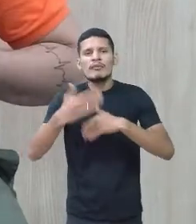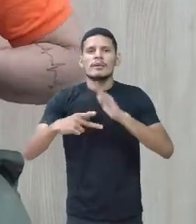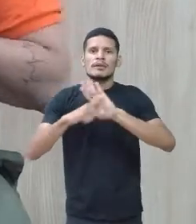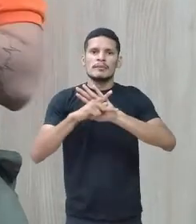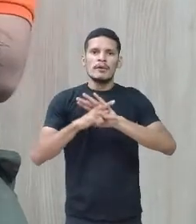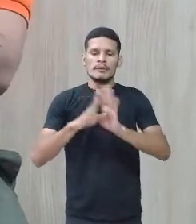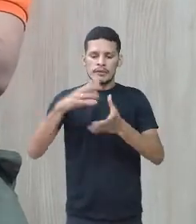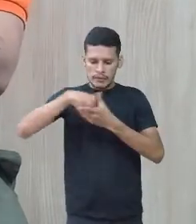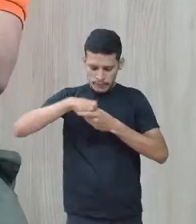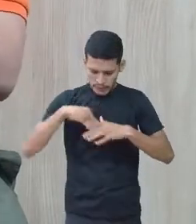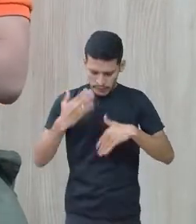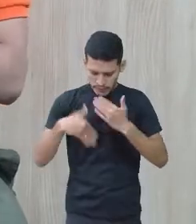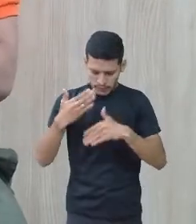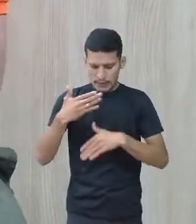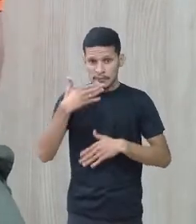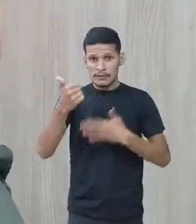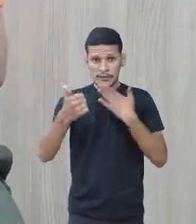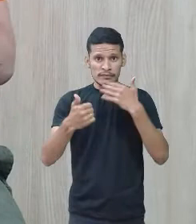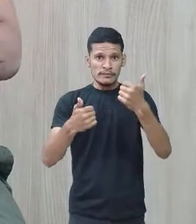né? Seu desenvolvimento, né?